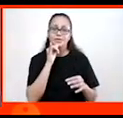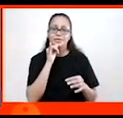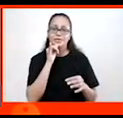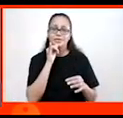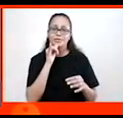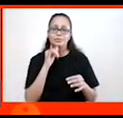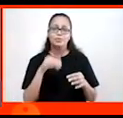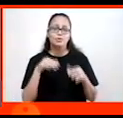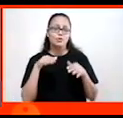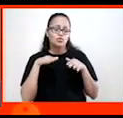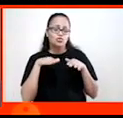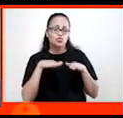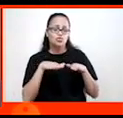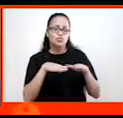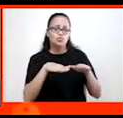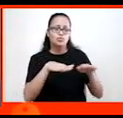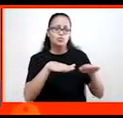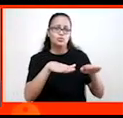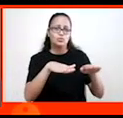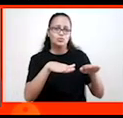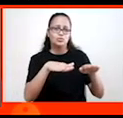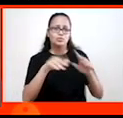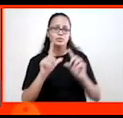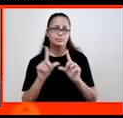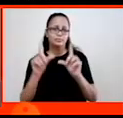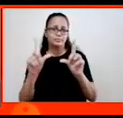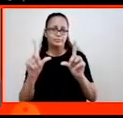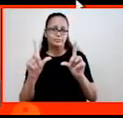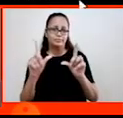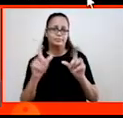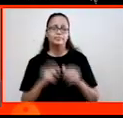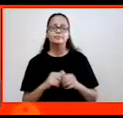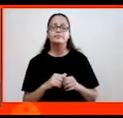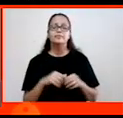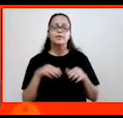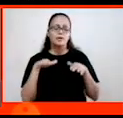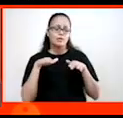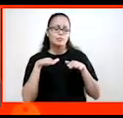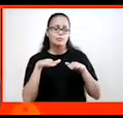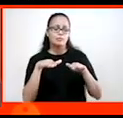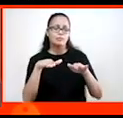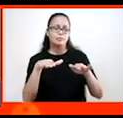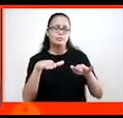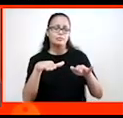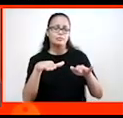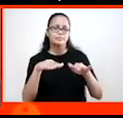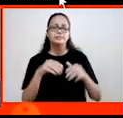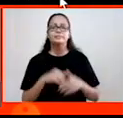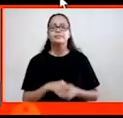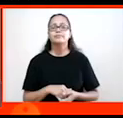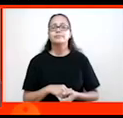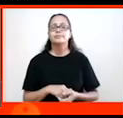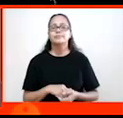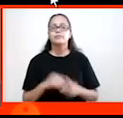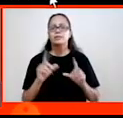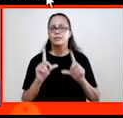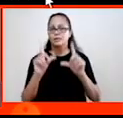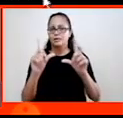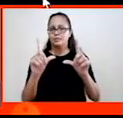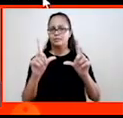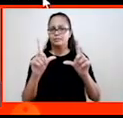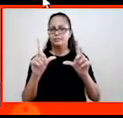aqui uma imagem, né, que ilustra, olha só, a oficina de um tecelão, uma imagem também do pintor holandês, certo? Essa